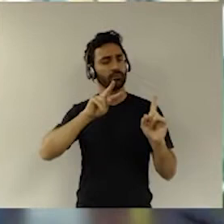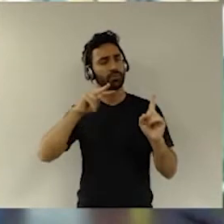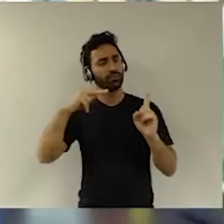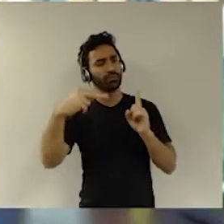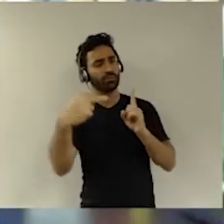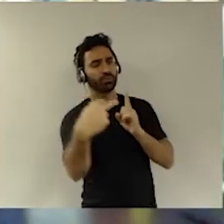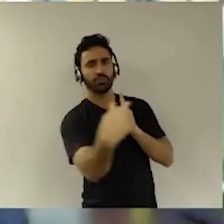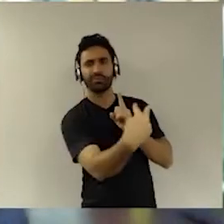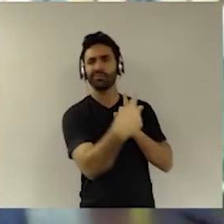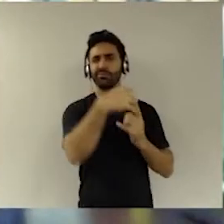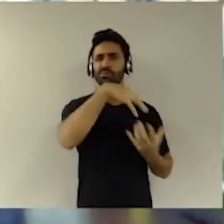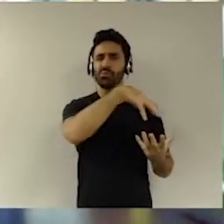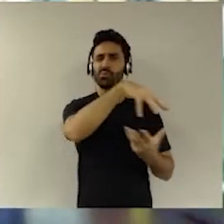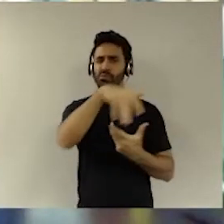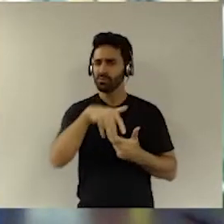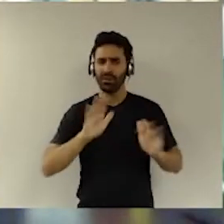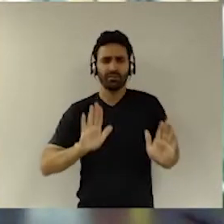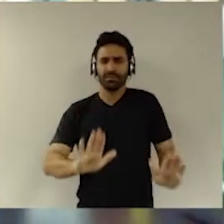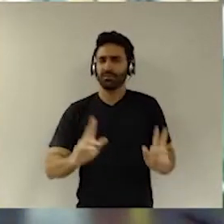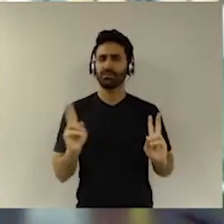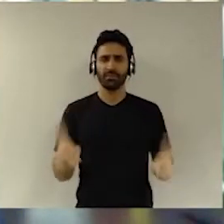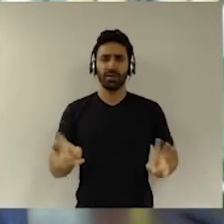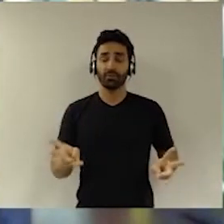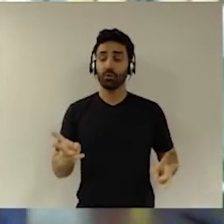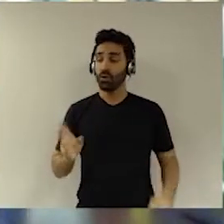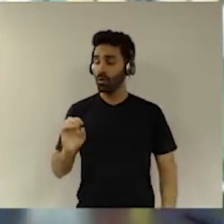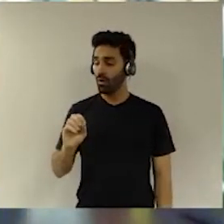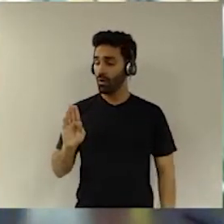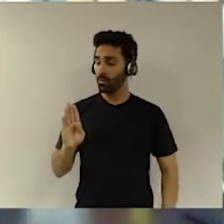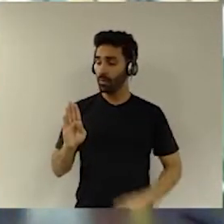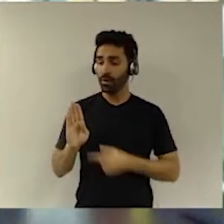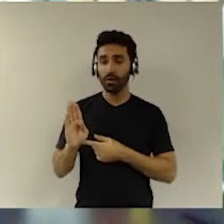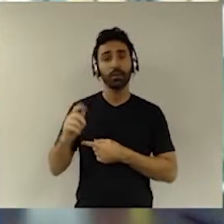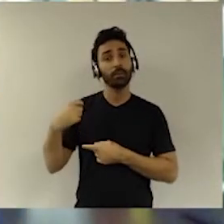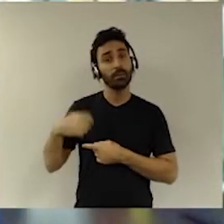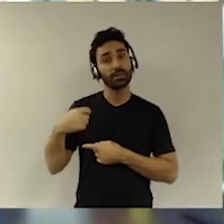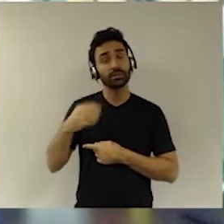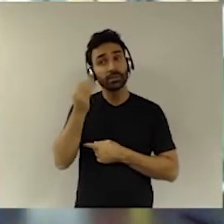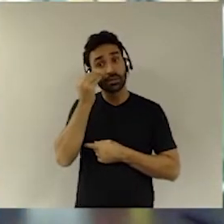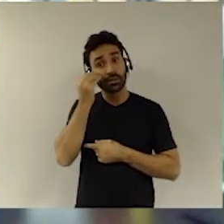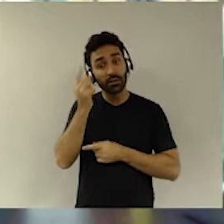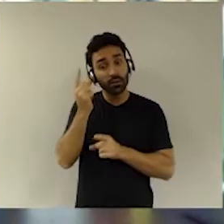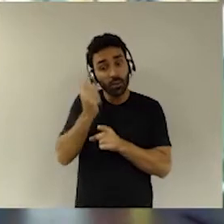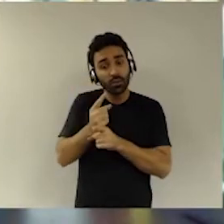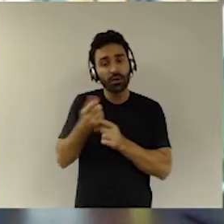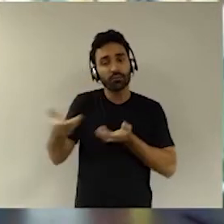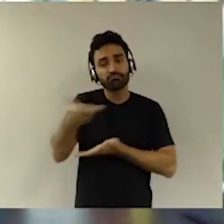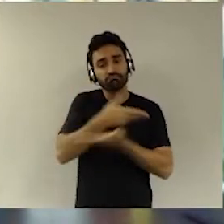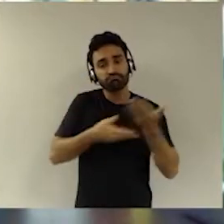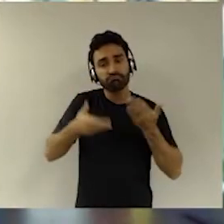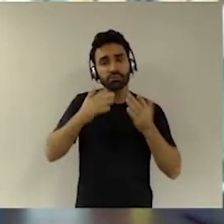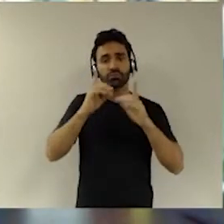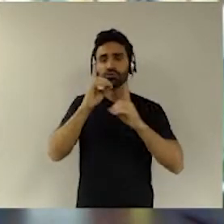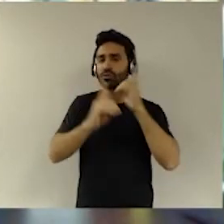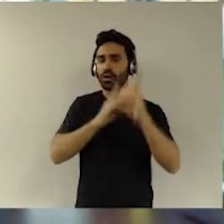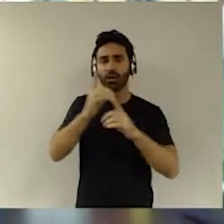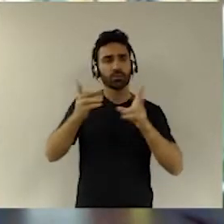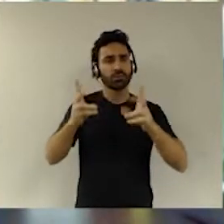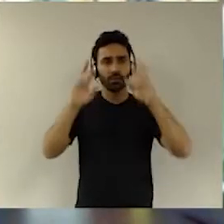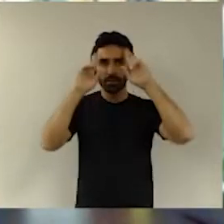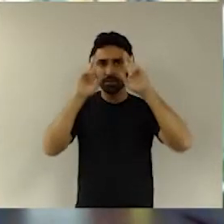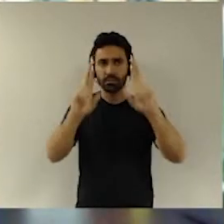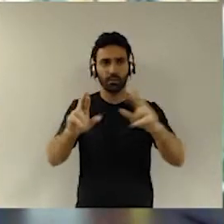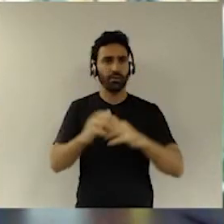que, necessariamente, é o papel da ordem buscar pontos de convergência, o diálogo respeitoso